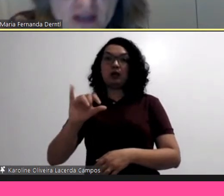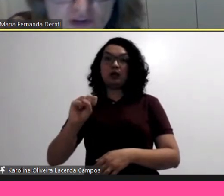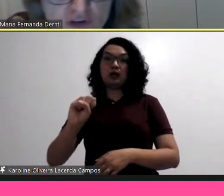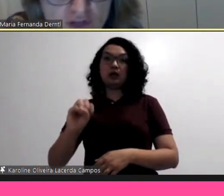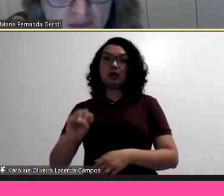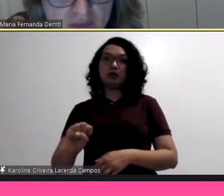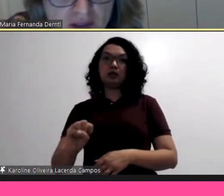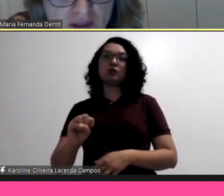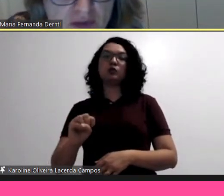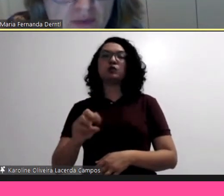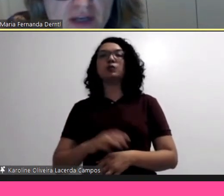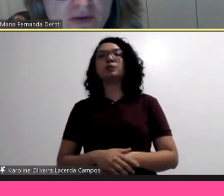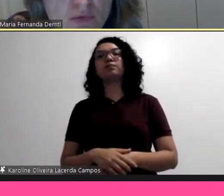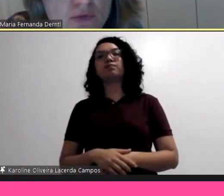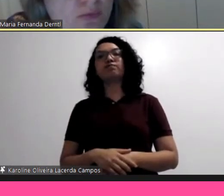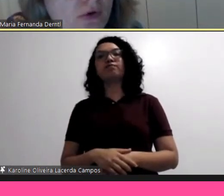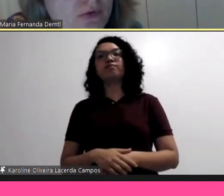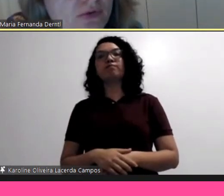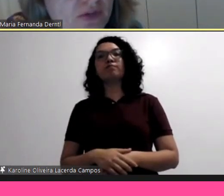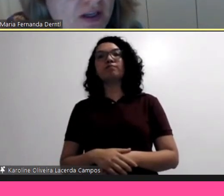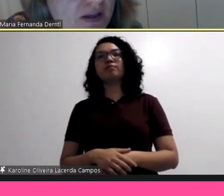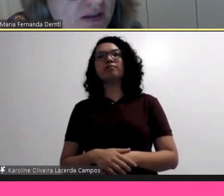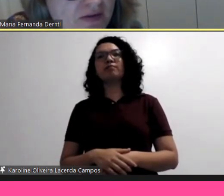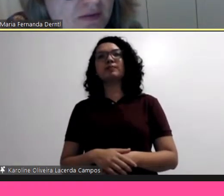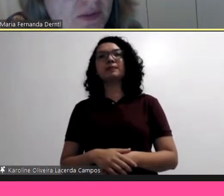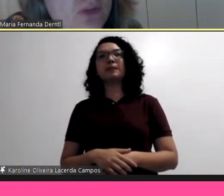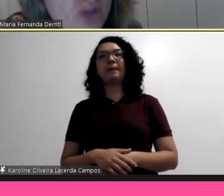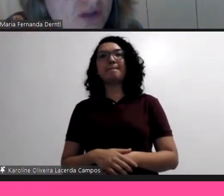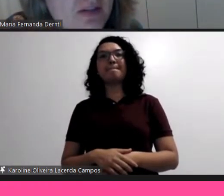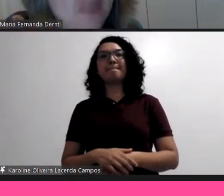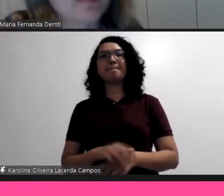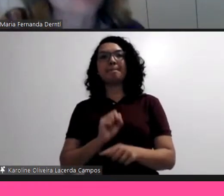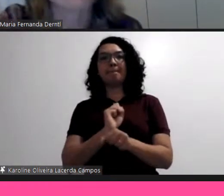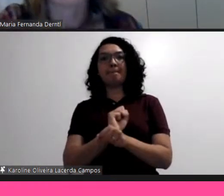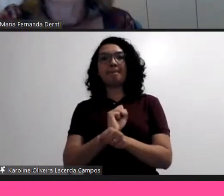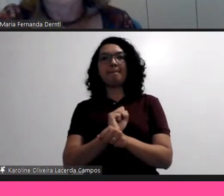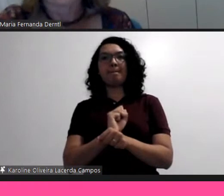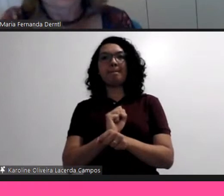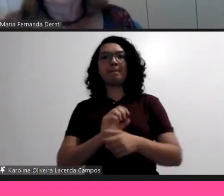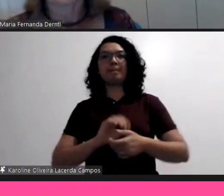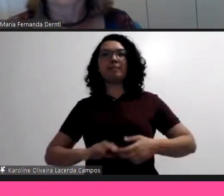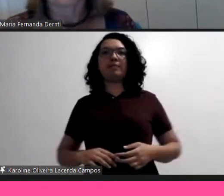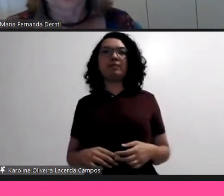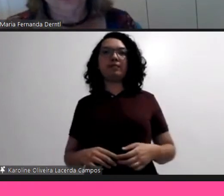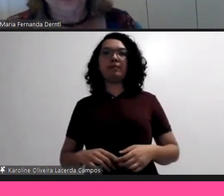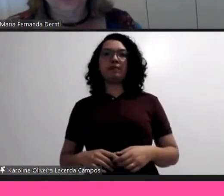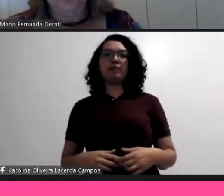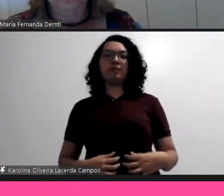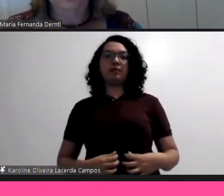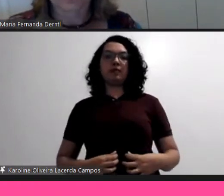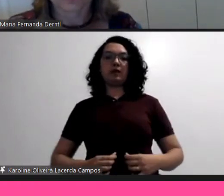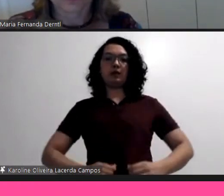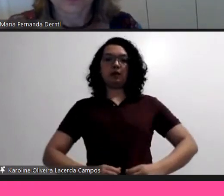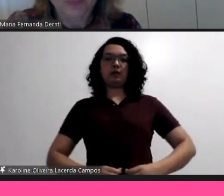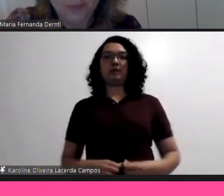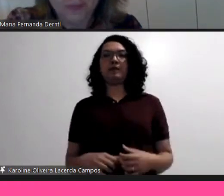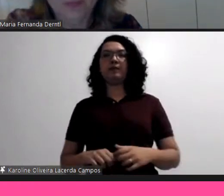Né? A gente tem mais alguns poucos... I can... Okay. Okay, no.